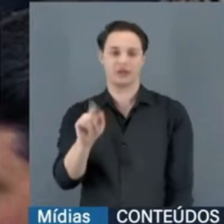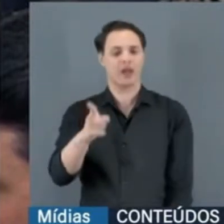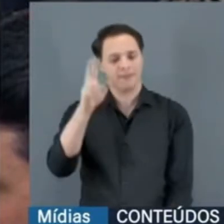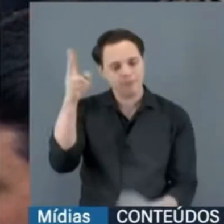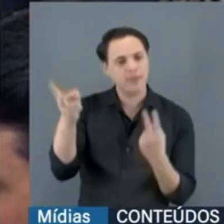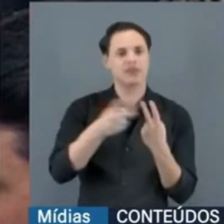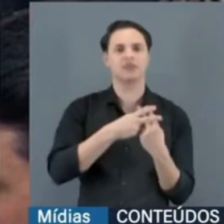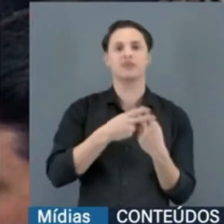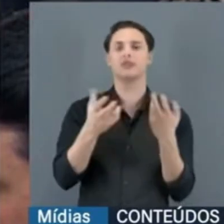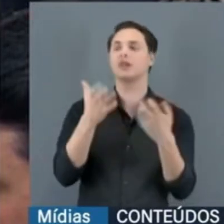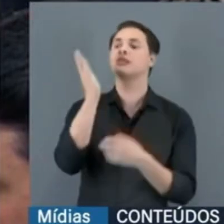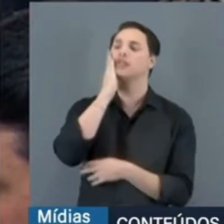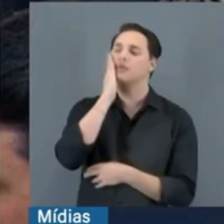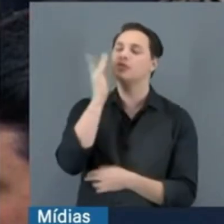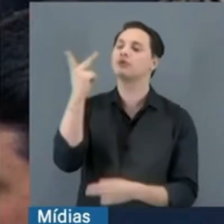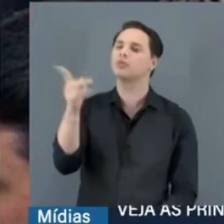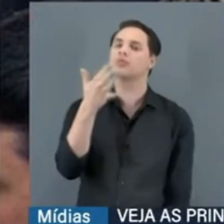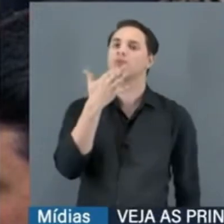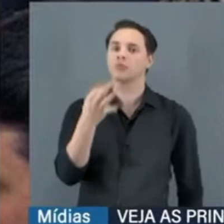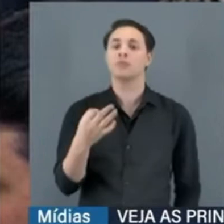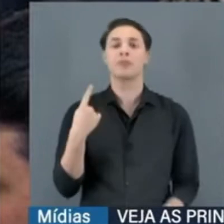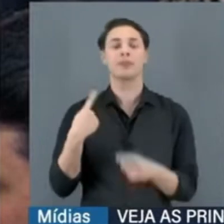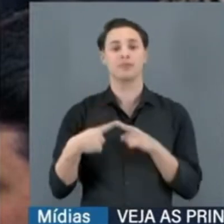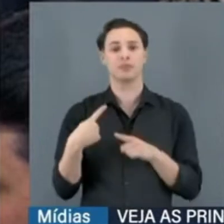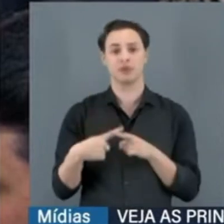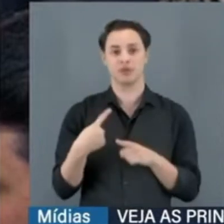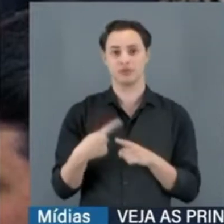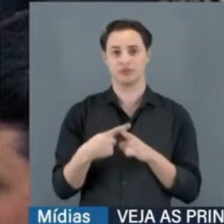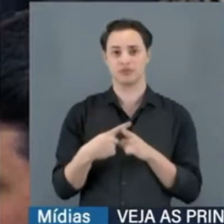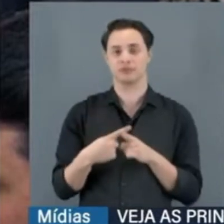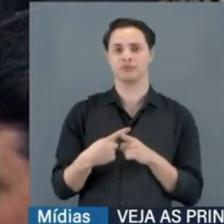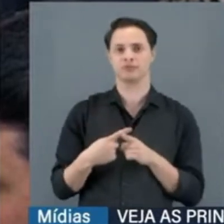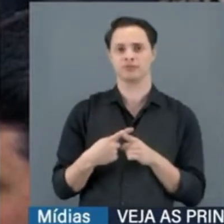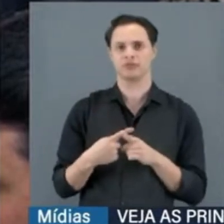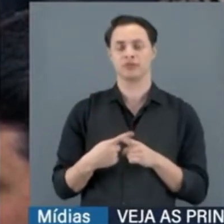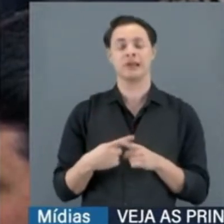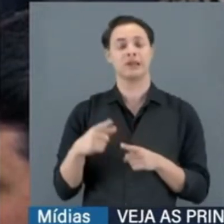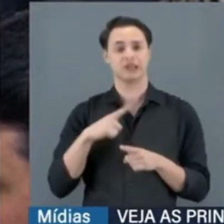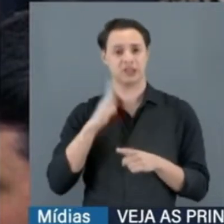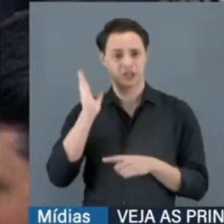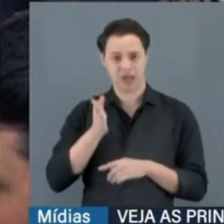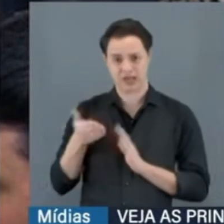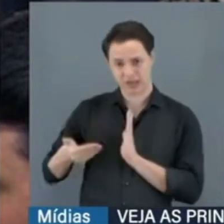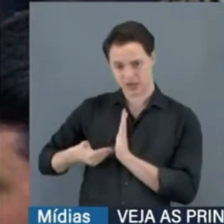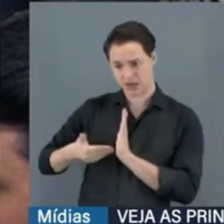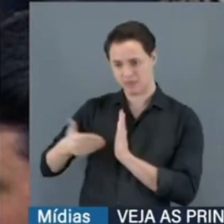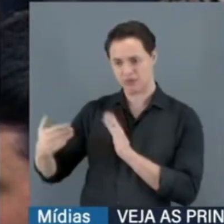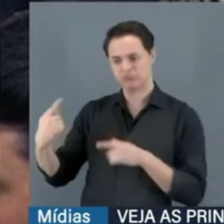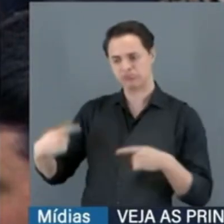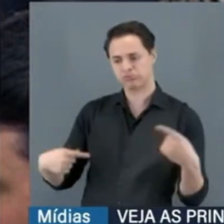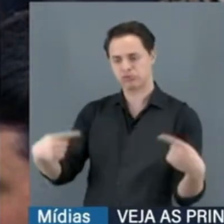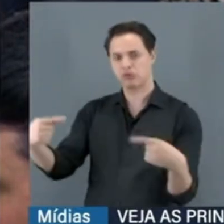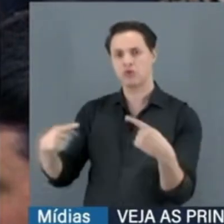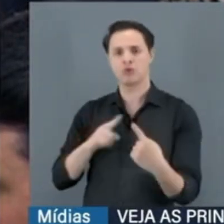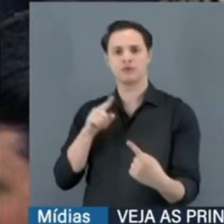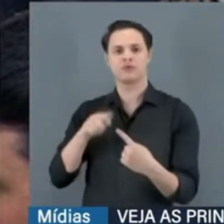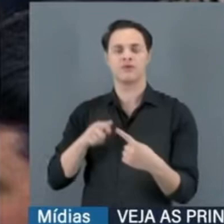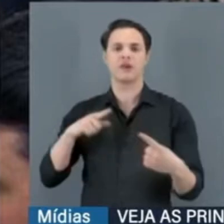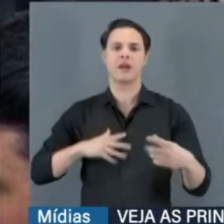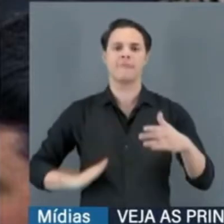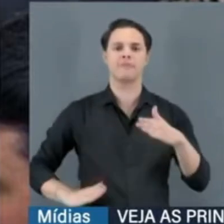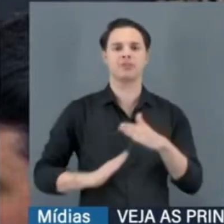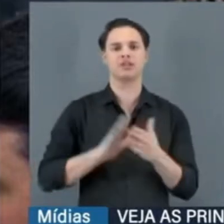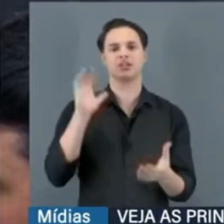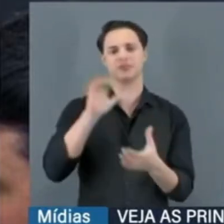Eu quero saber do senhor, porque há um movimento na Câmara dos Deputados para impedir o casamento entre